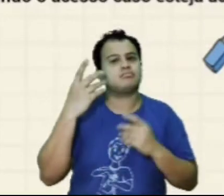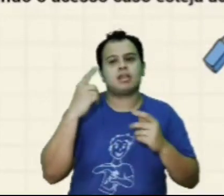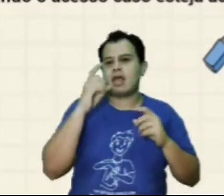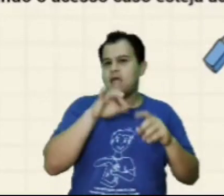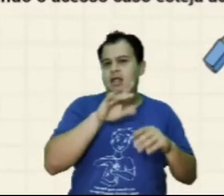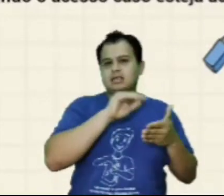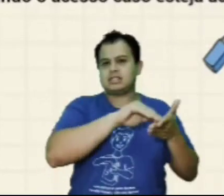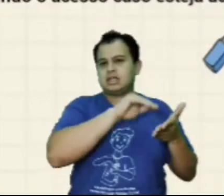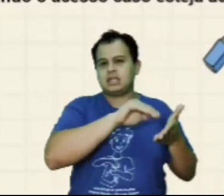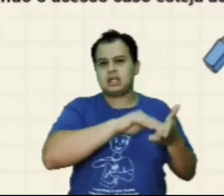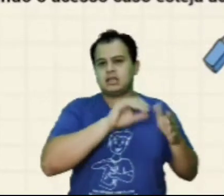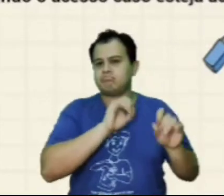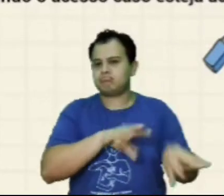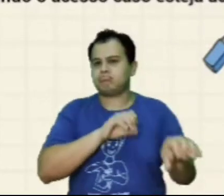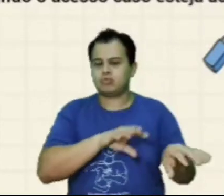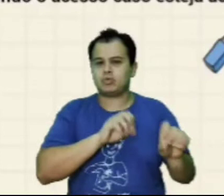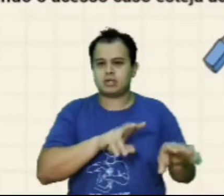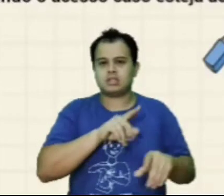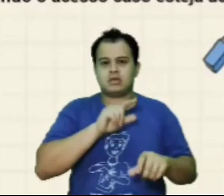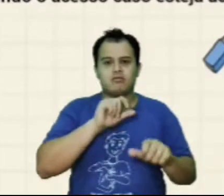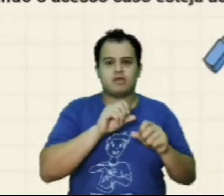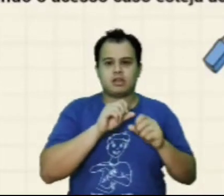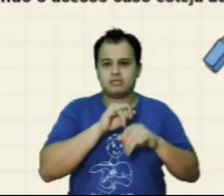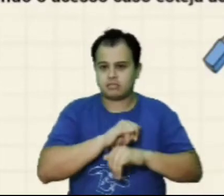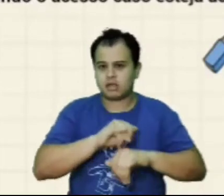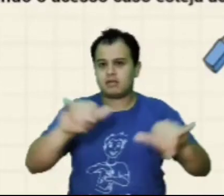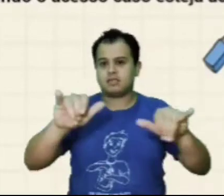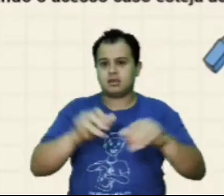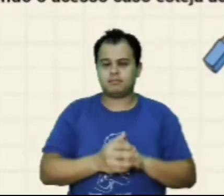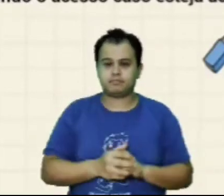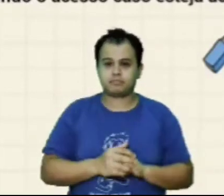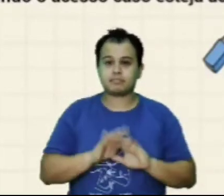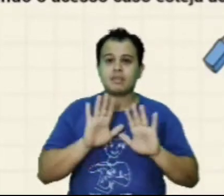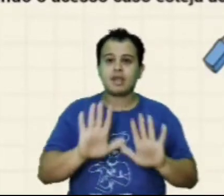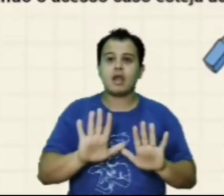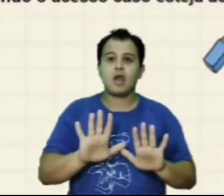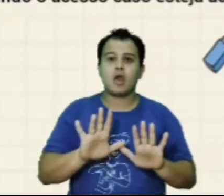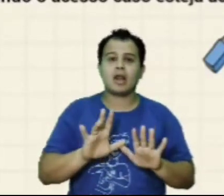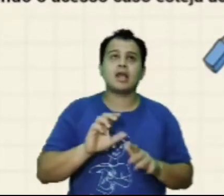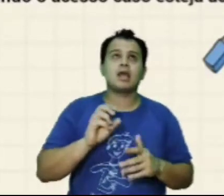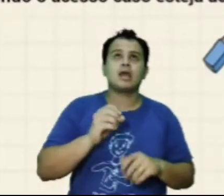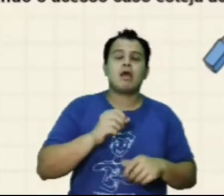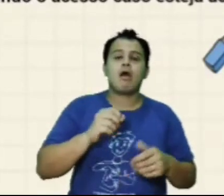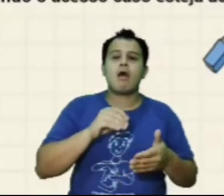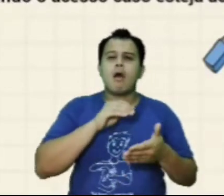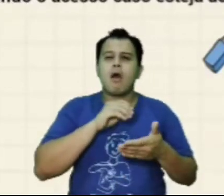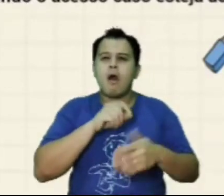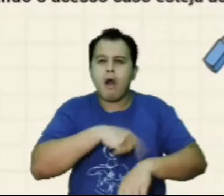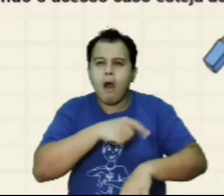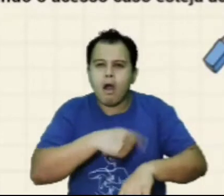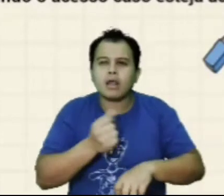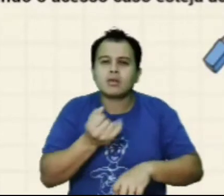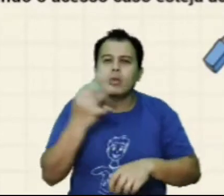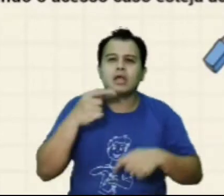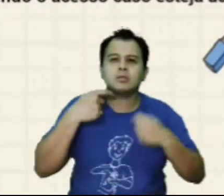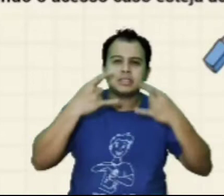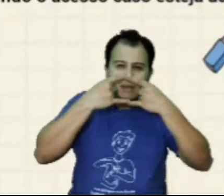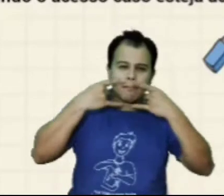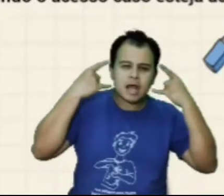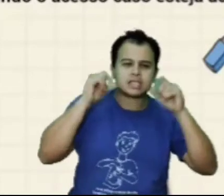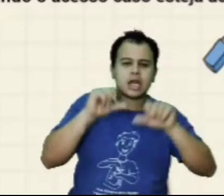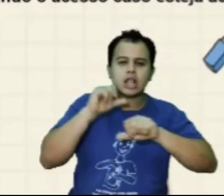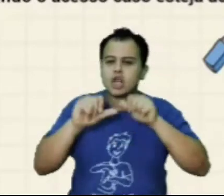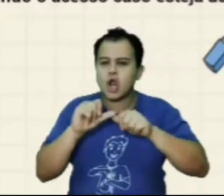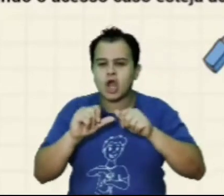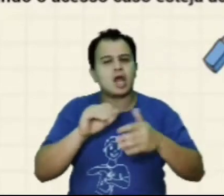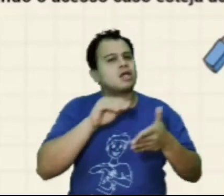usar máscara. Aí se tem que trocar de 2 em 2 horas, essas coisas menores a Secretaria vai estar entregando para a gente,